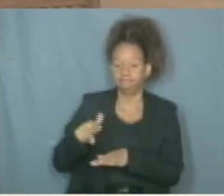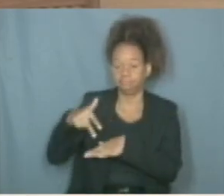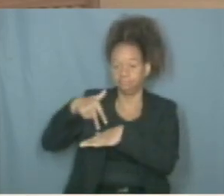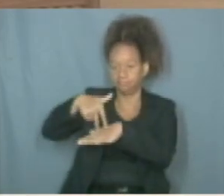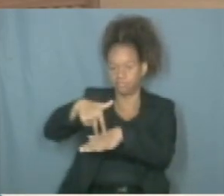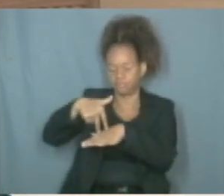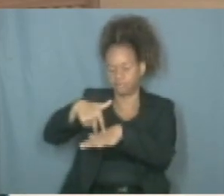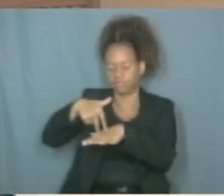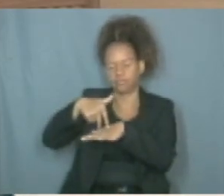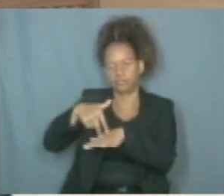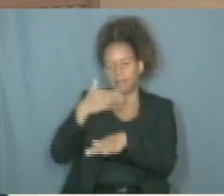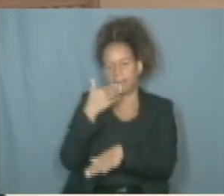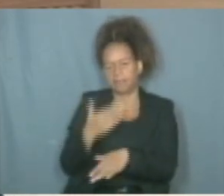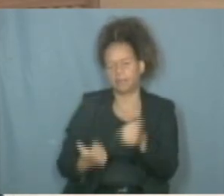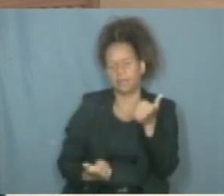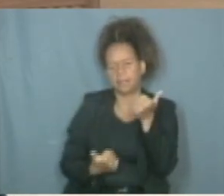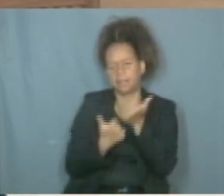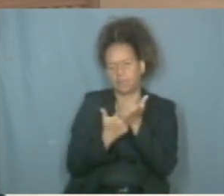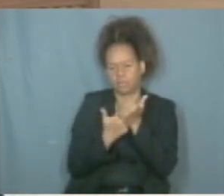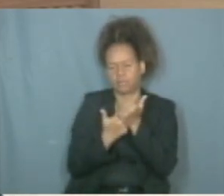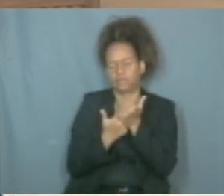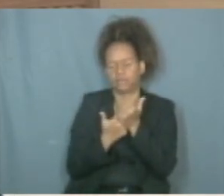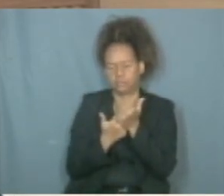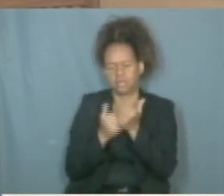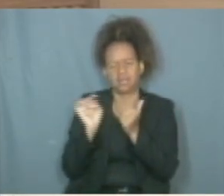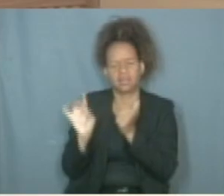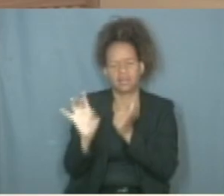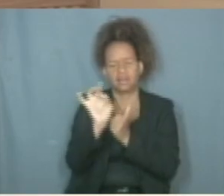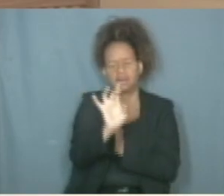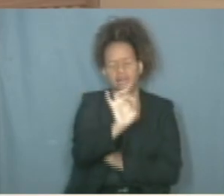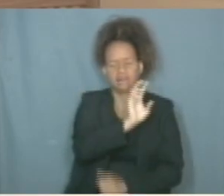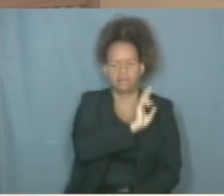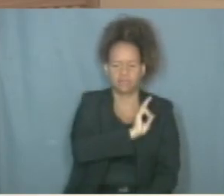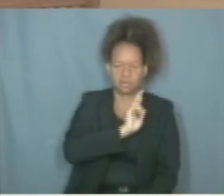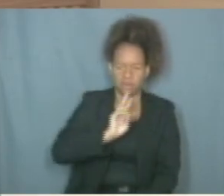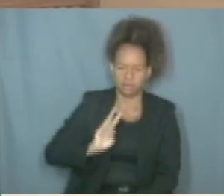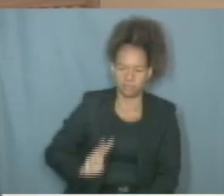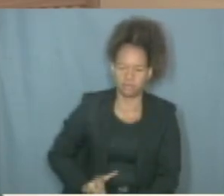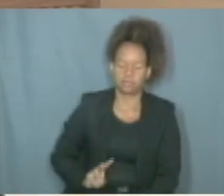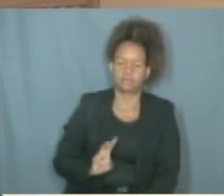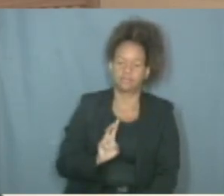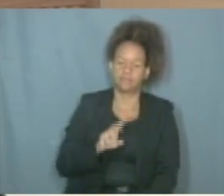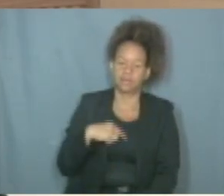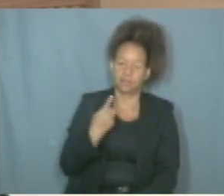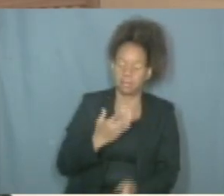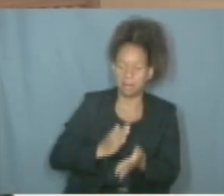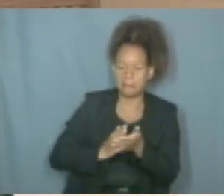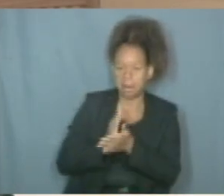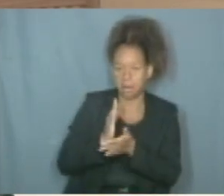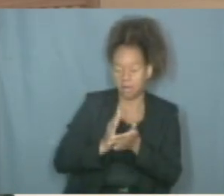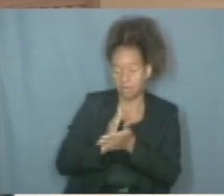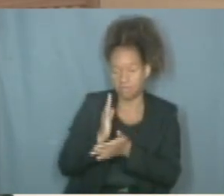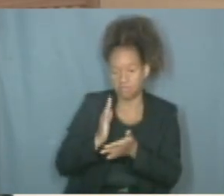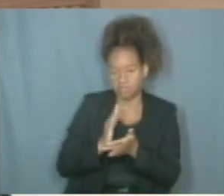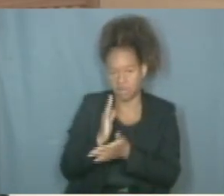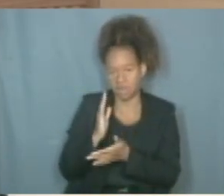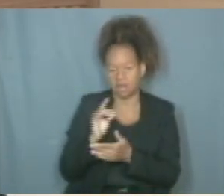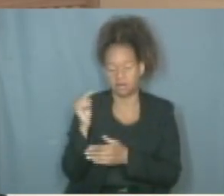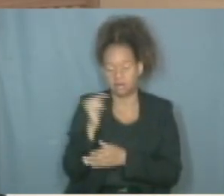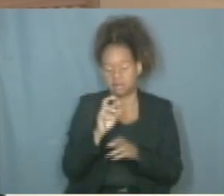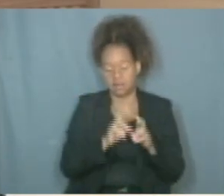essa tribuna para pedir o apoio de cada vereador, para que nós possamos aprovar